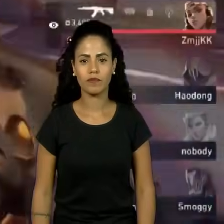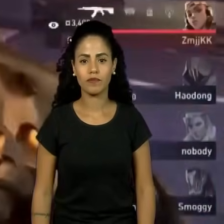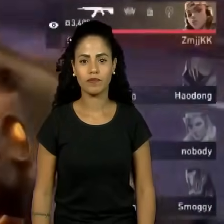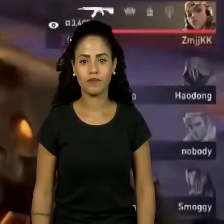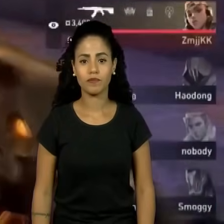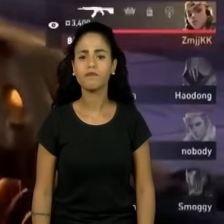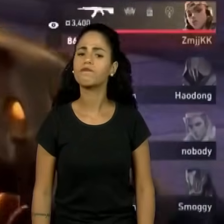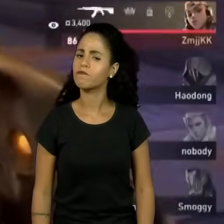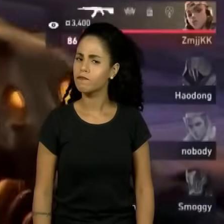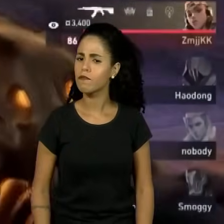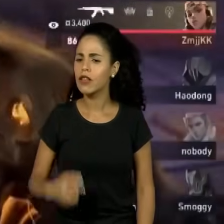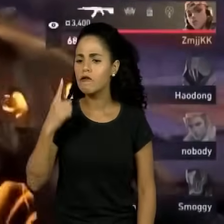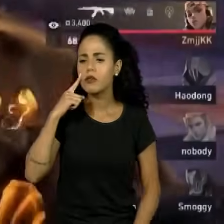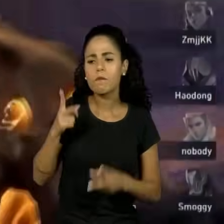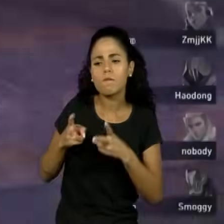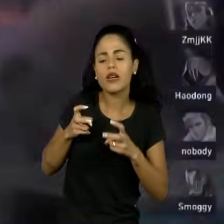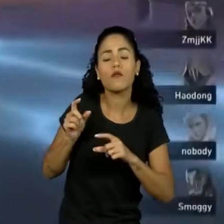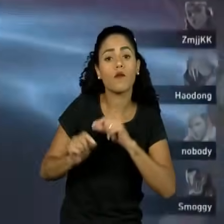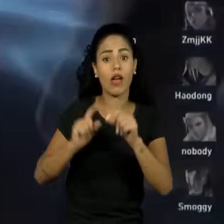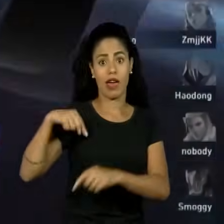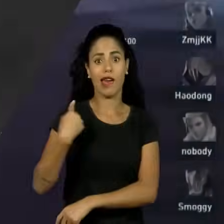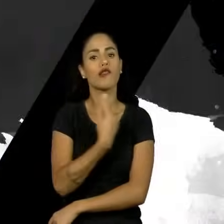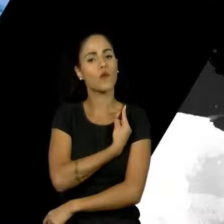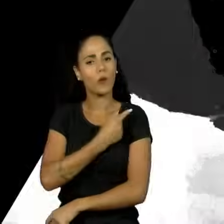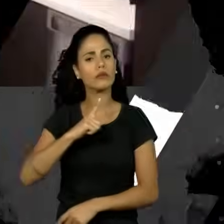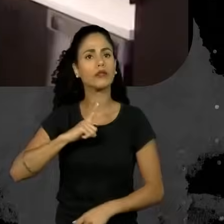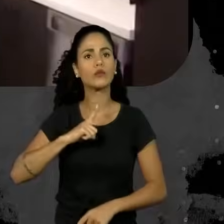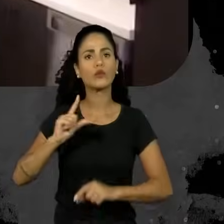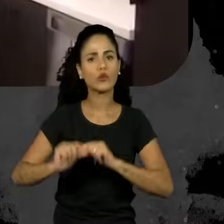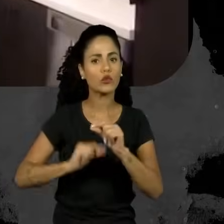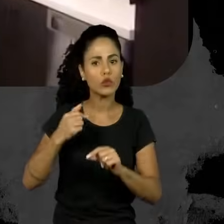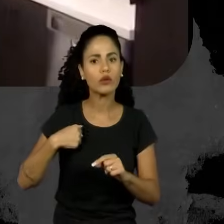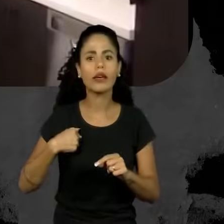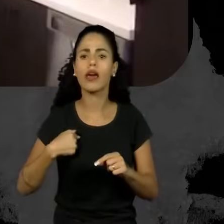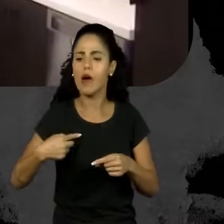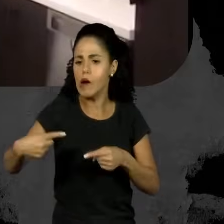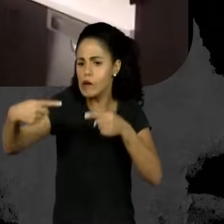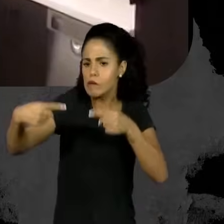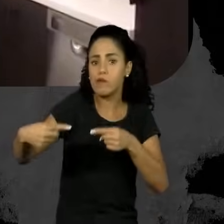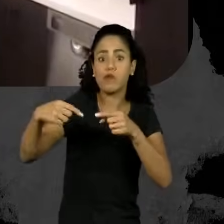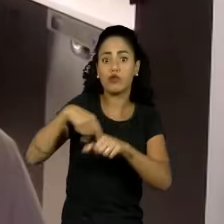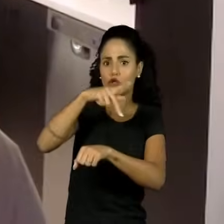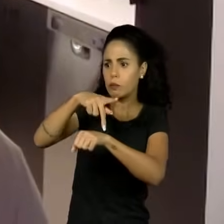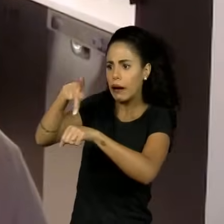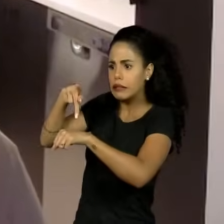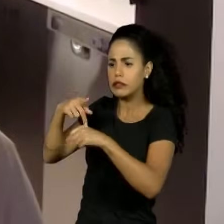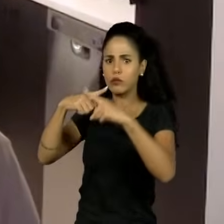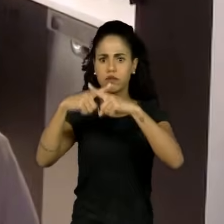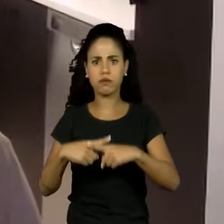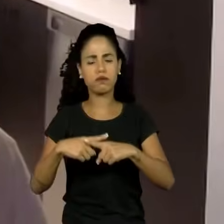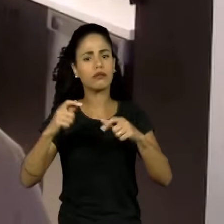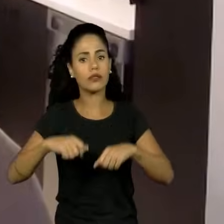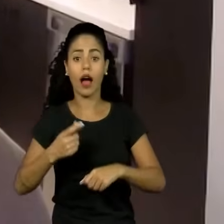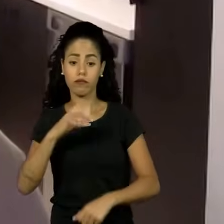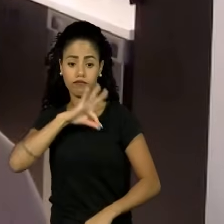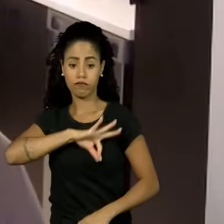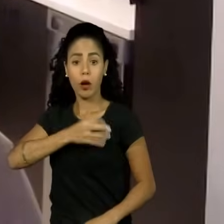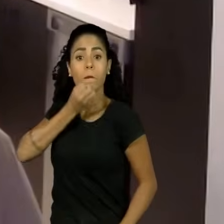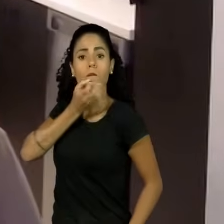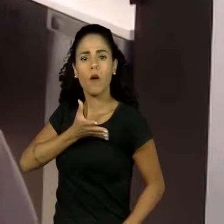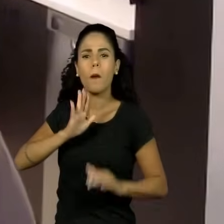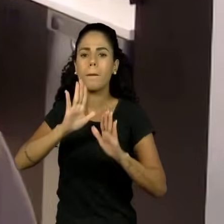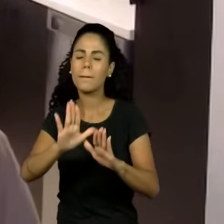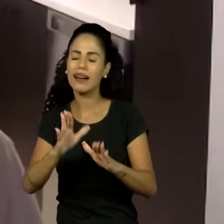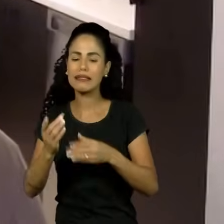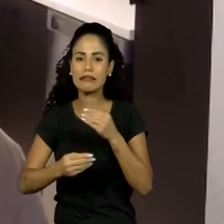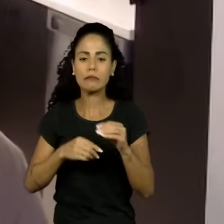Se você chega no alto nível, como a gente está aqui, de competição internacional, você consegue ter uma remuneração boa, mas eu acho que